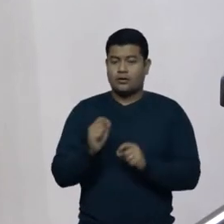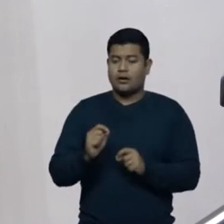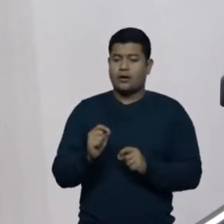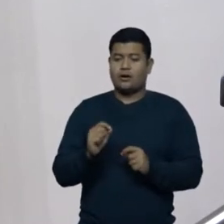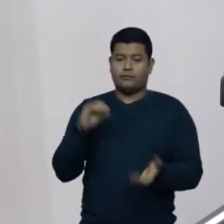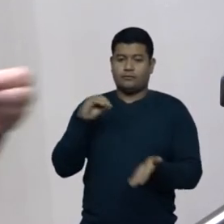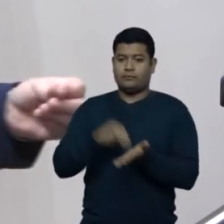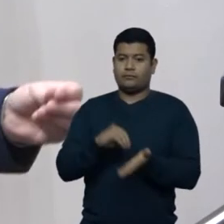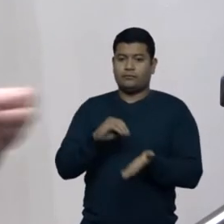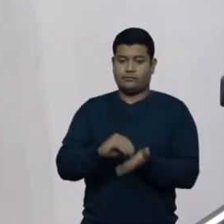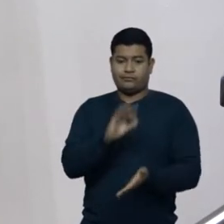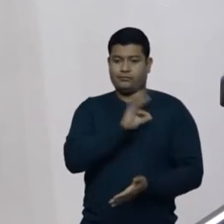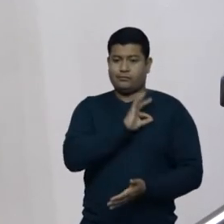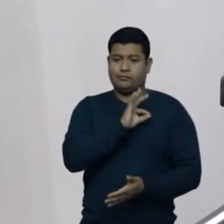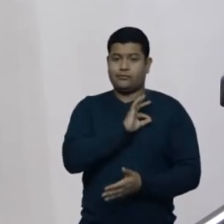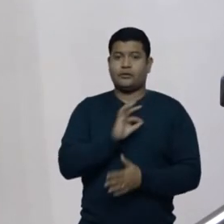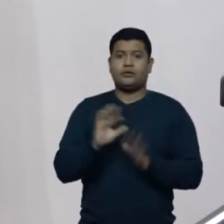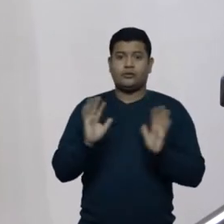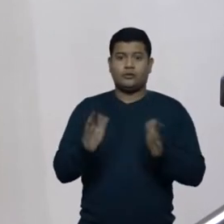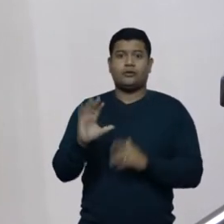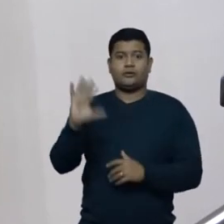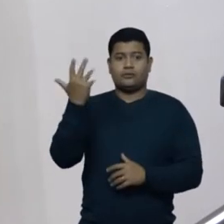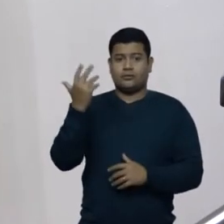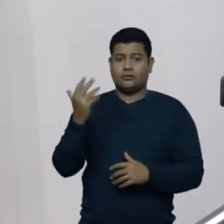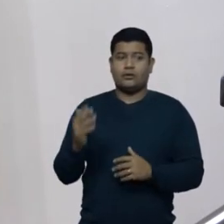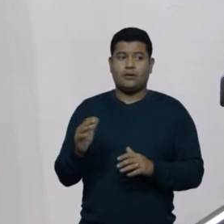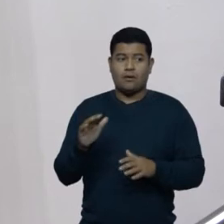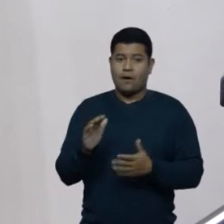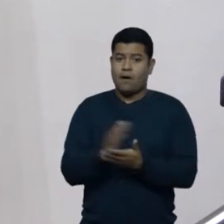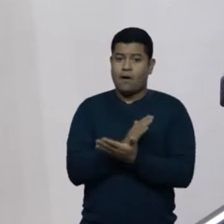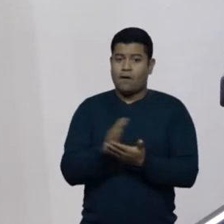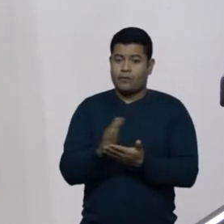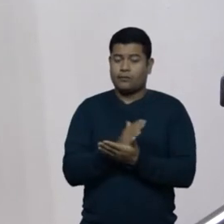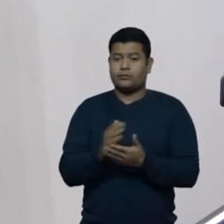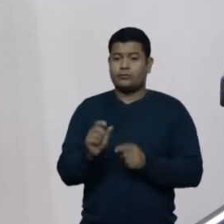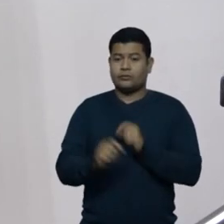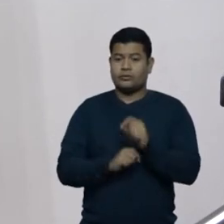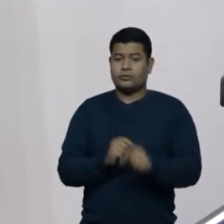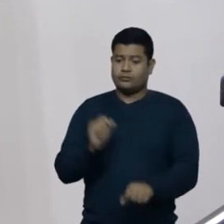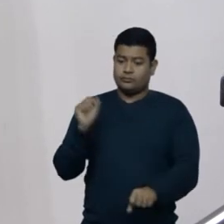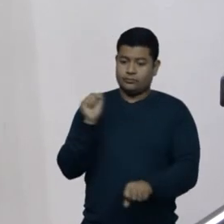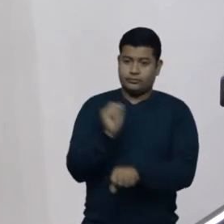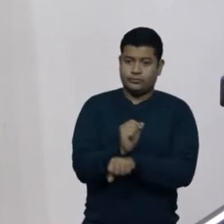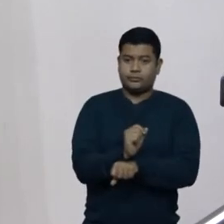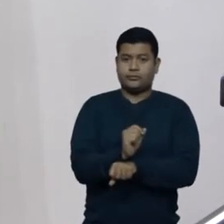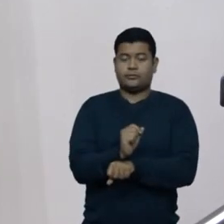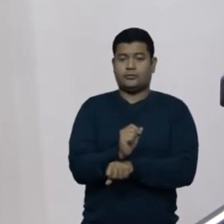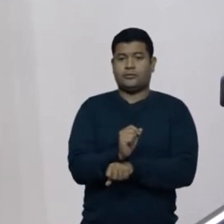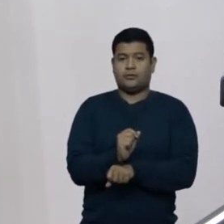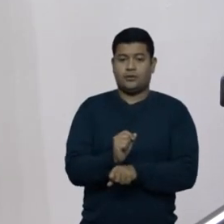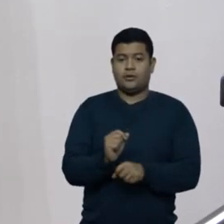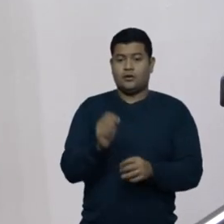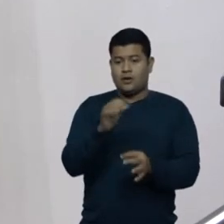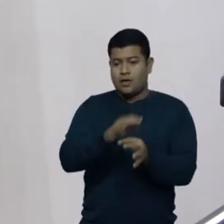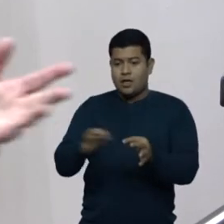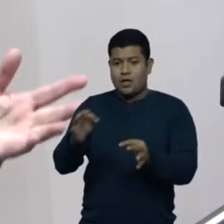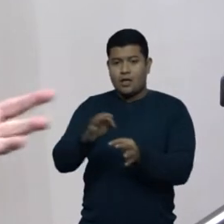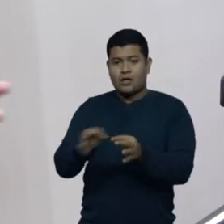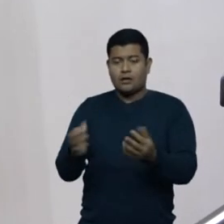como já ocorreu em algumas paralisações das instituições,